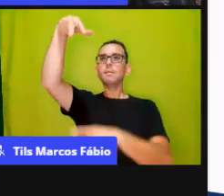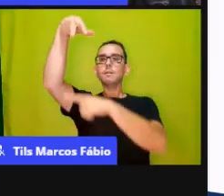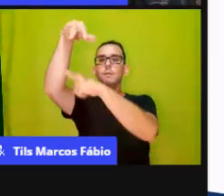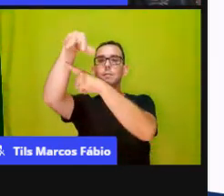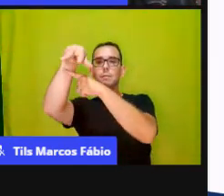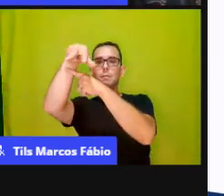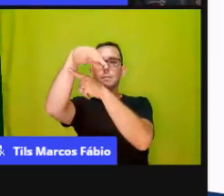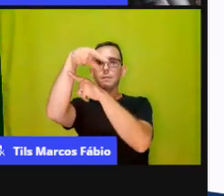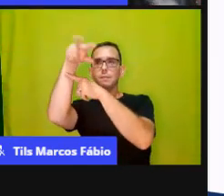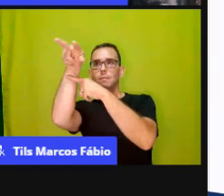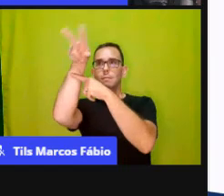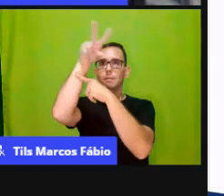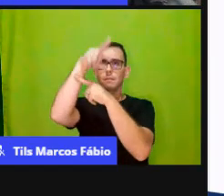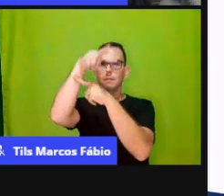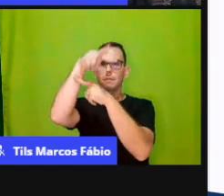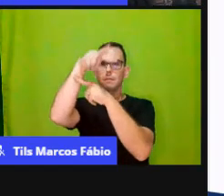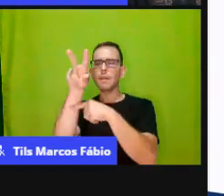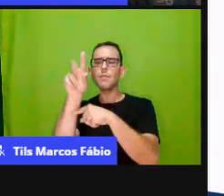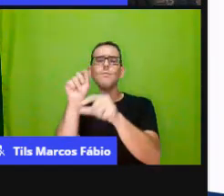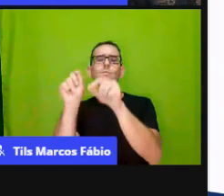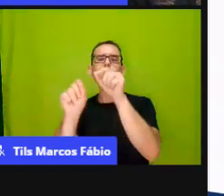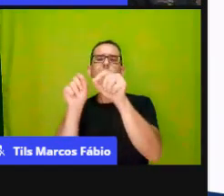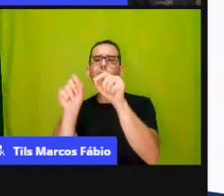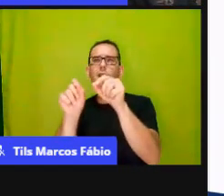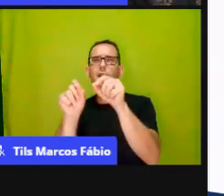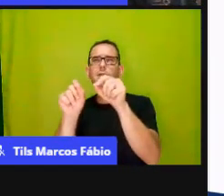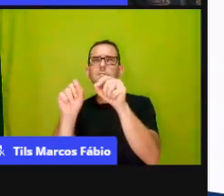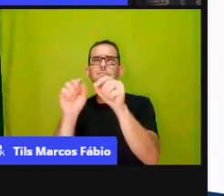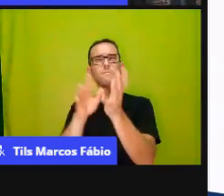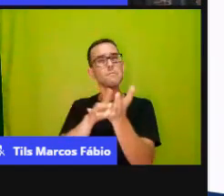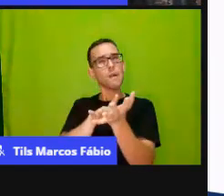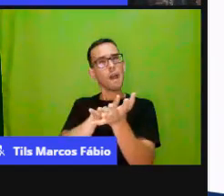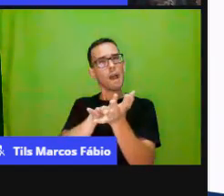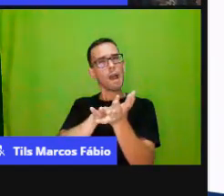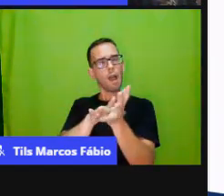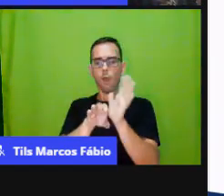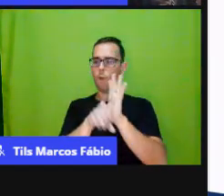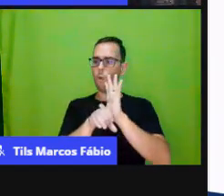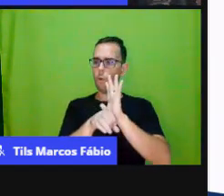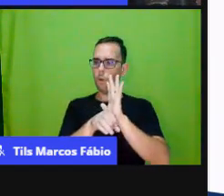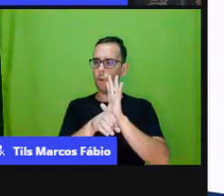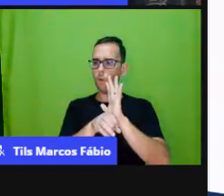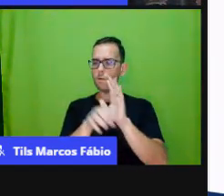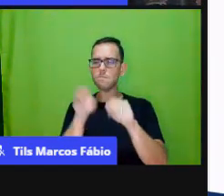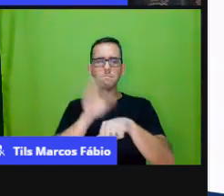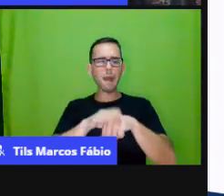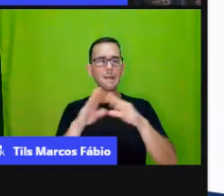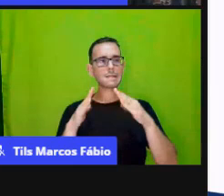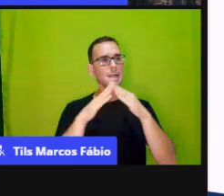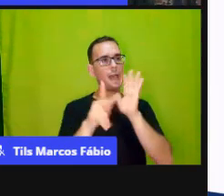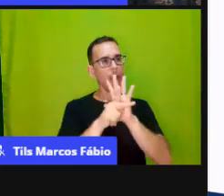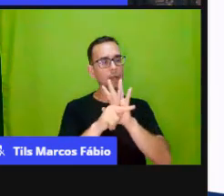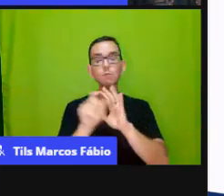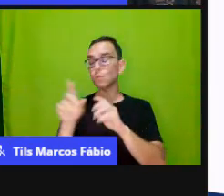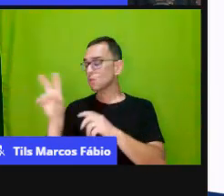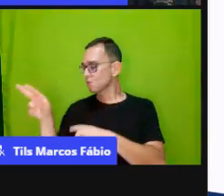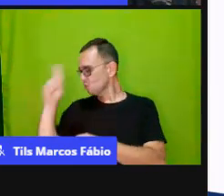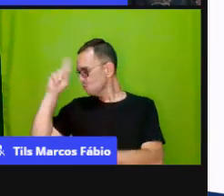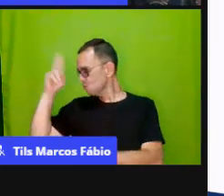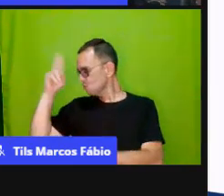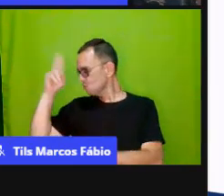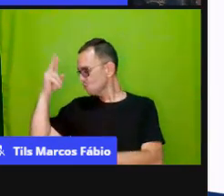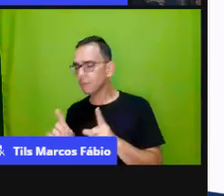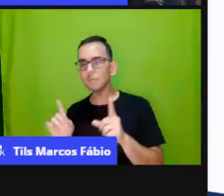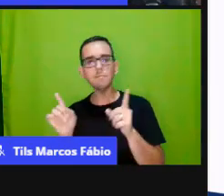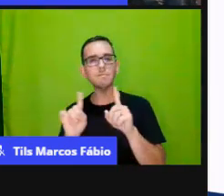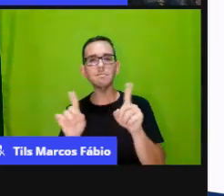essa característica causa essa falsa concepção de que os gatos gostam mais da casa do que dos seus tutores. Não é verdade.